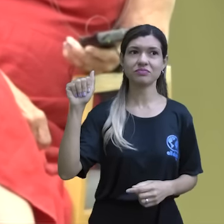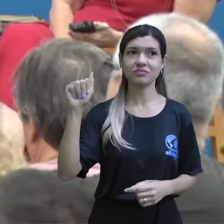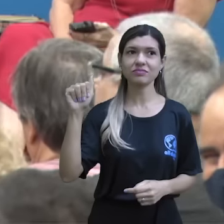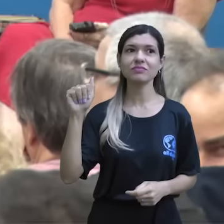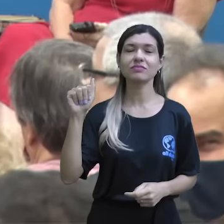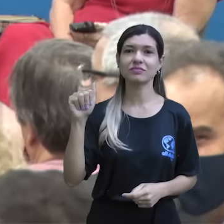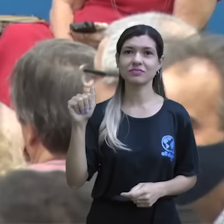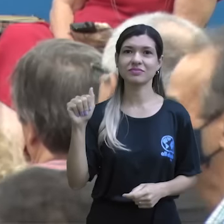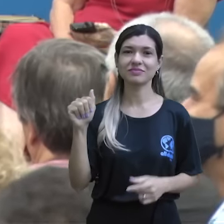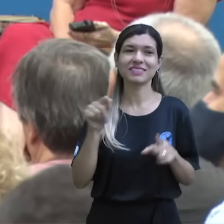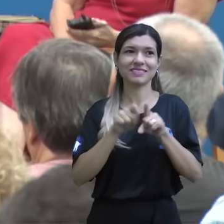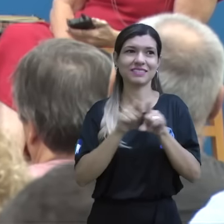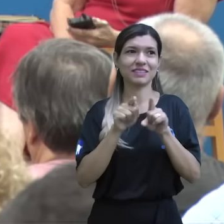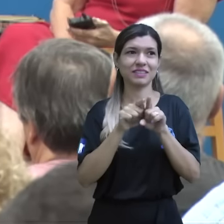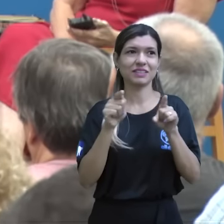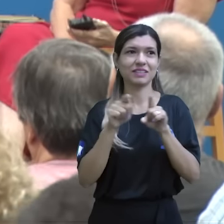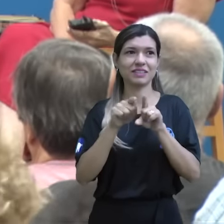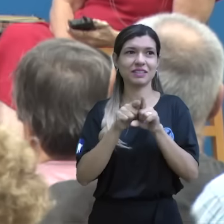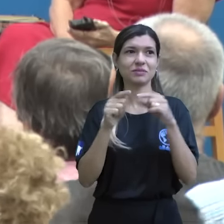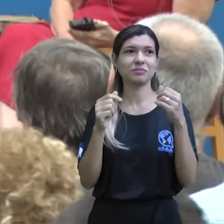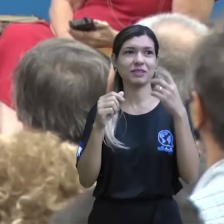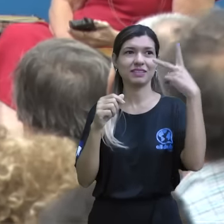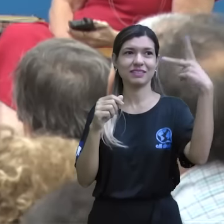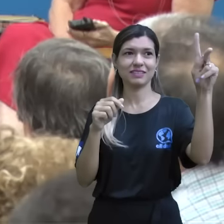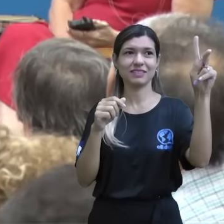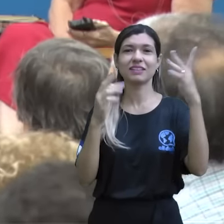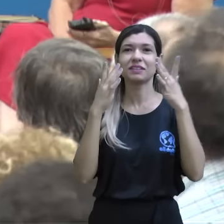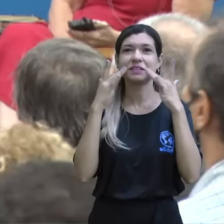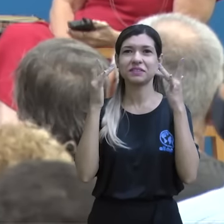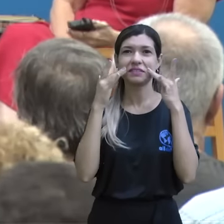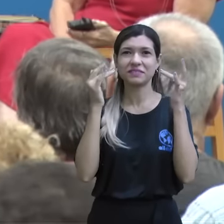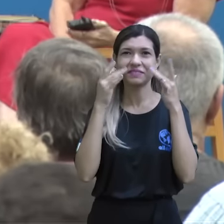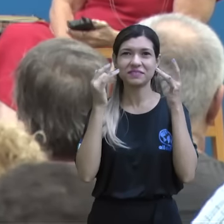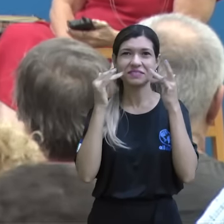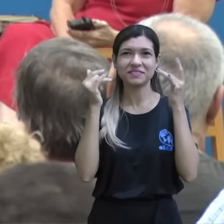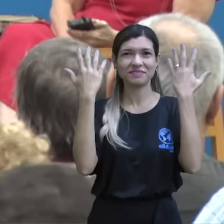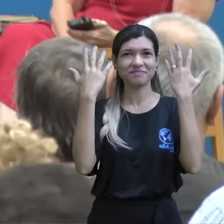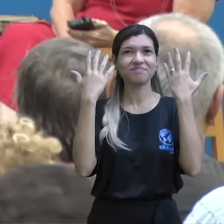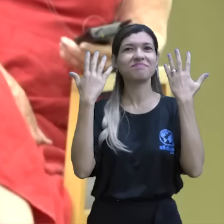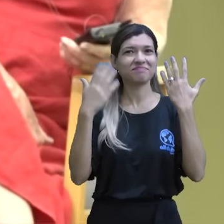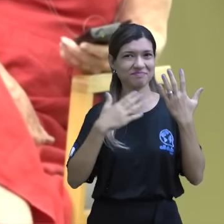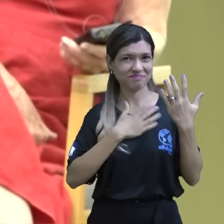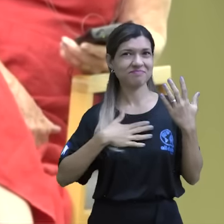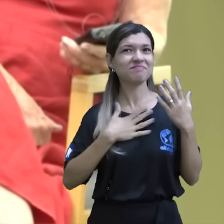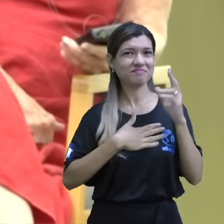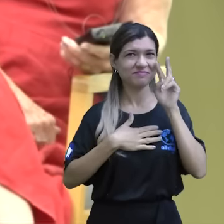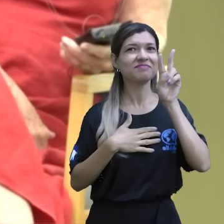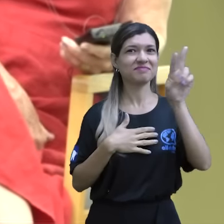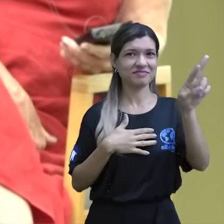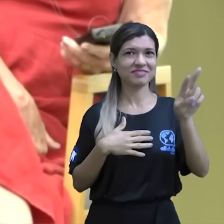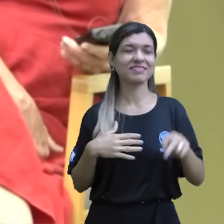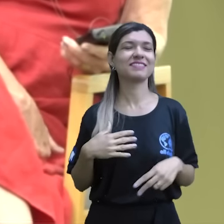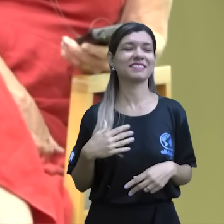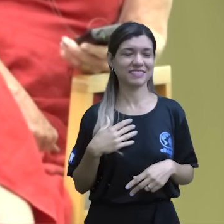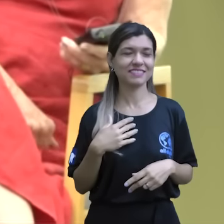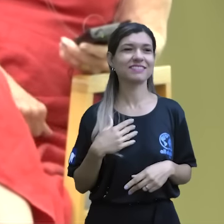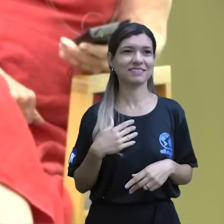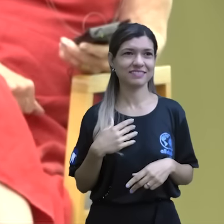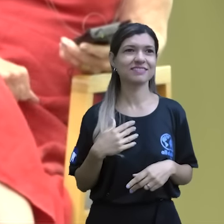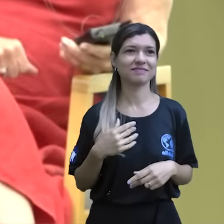Amanhã vocês já podem vir. Amanhã posso responder? Sabe o que é? Nós, professores, somos muito malvados. Eu acho